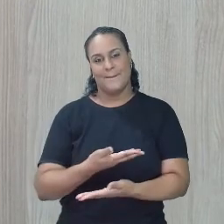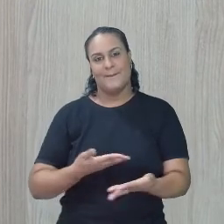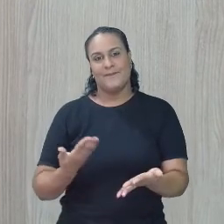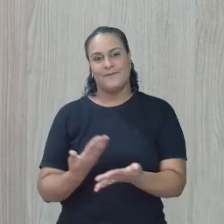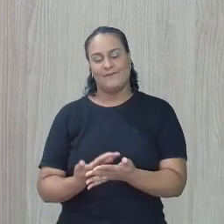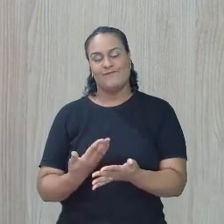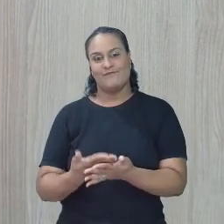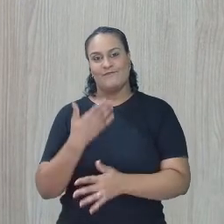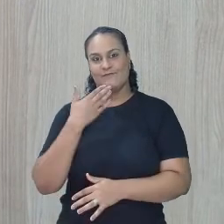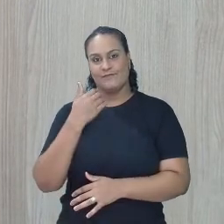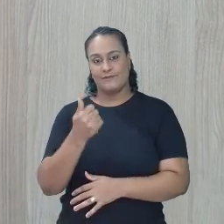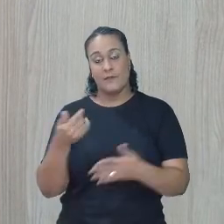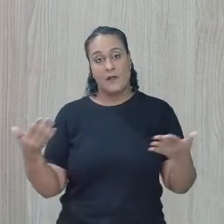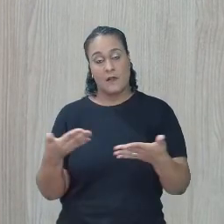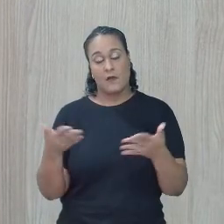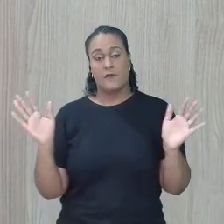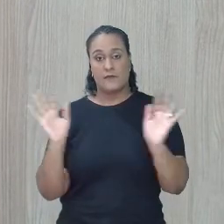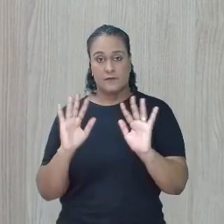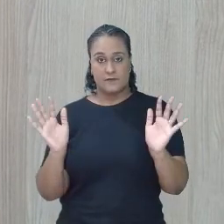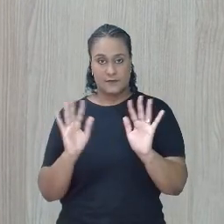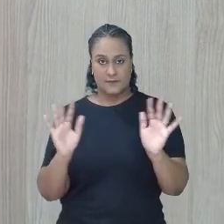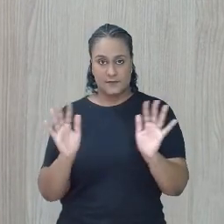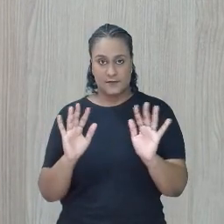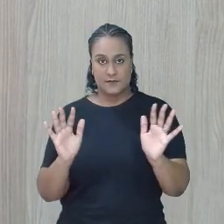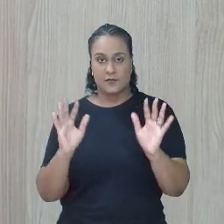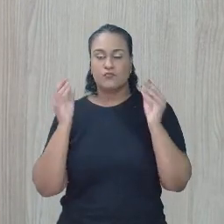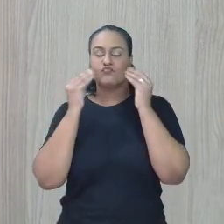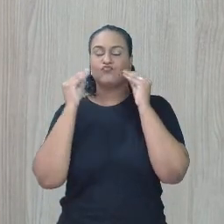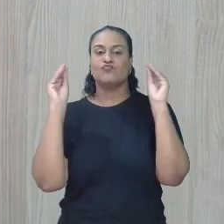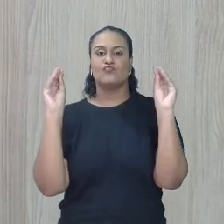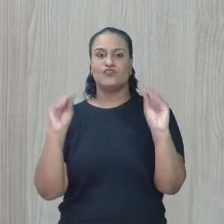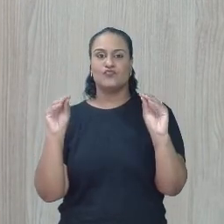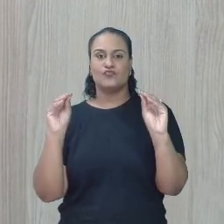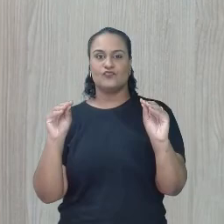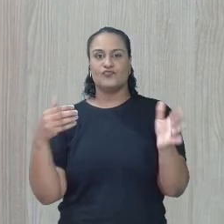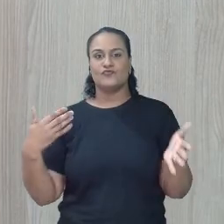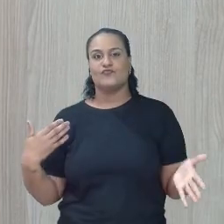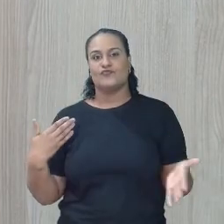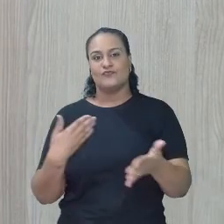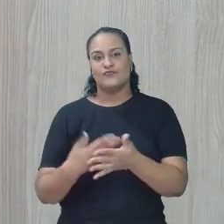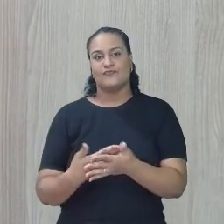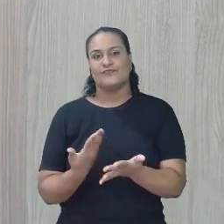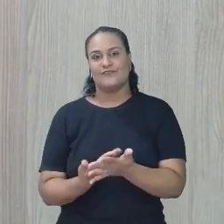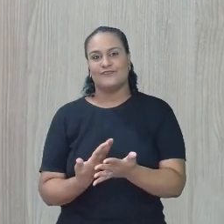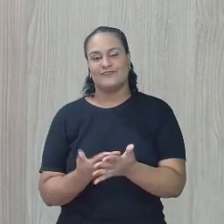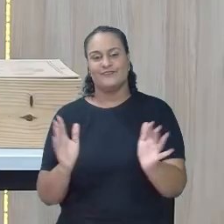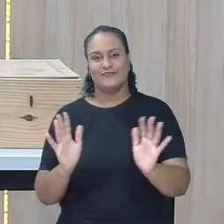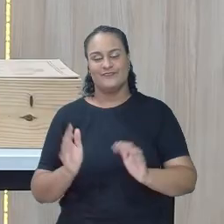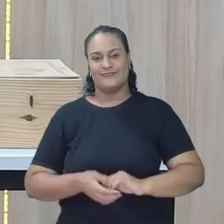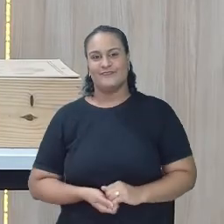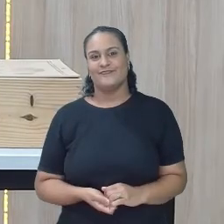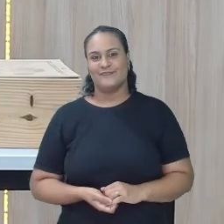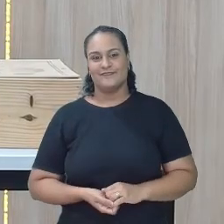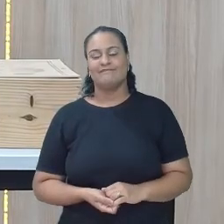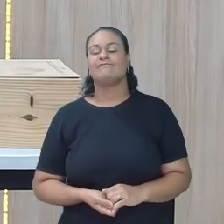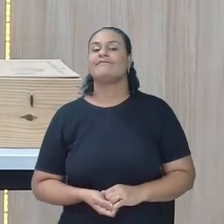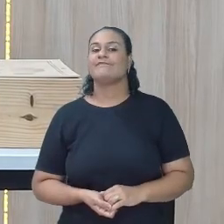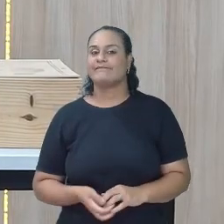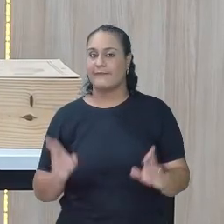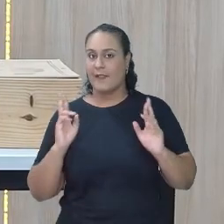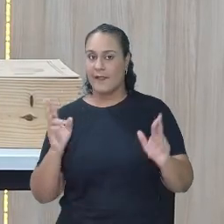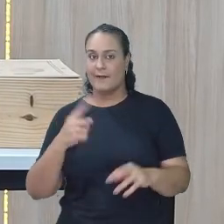bom? Eu vou logo me despedindo, certo? Um cheiro no seu coração e até a nossa próxima aula. É isso, gente.